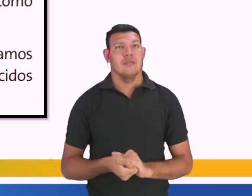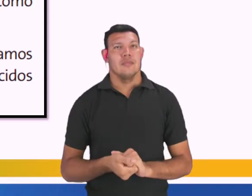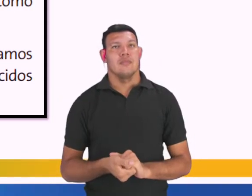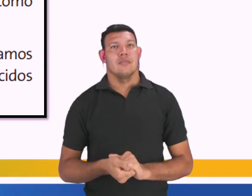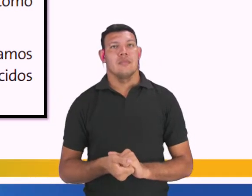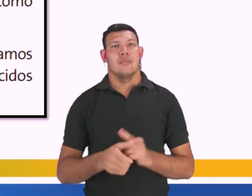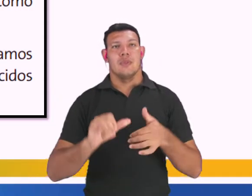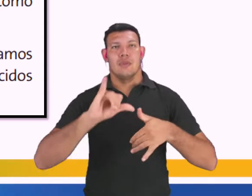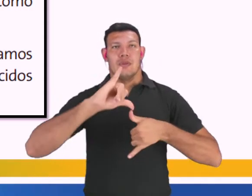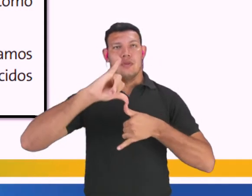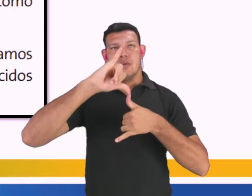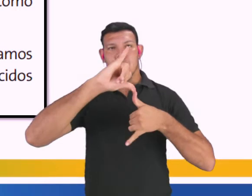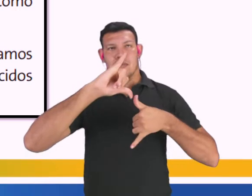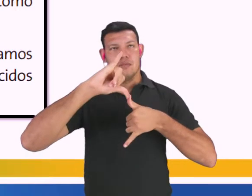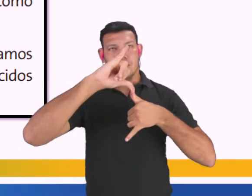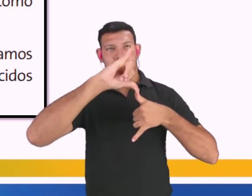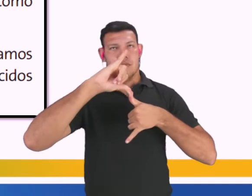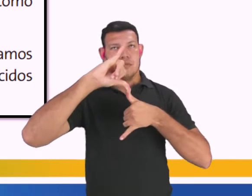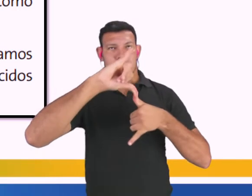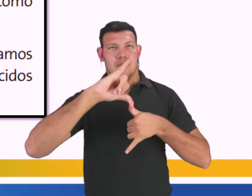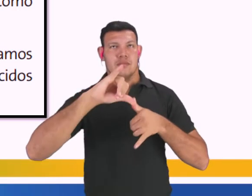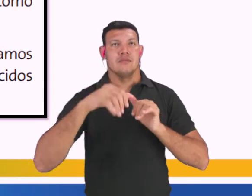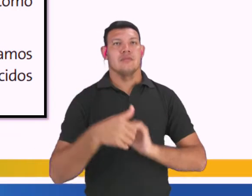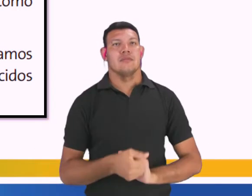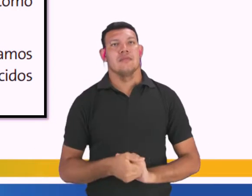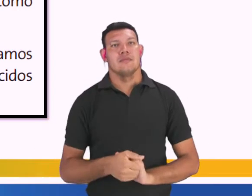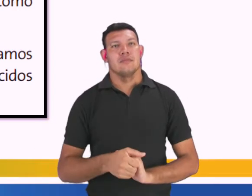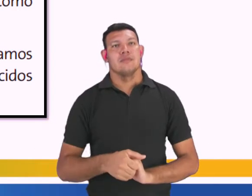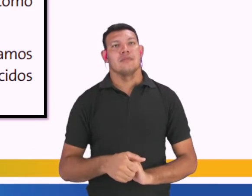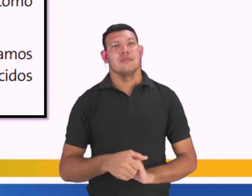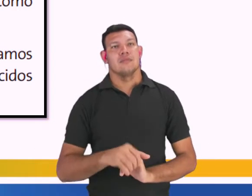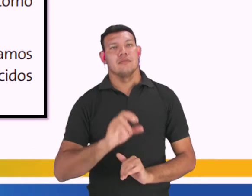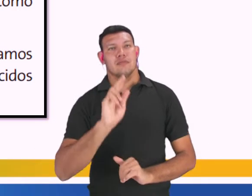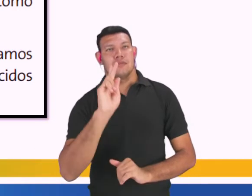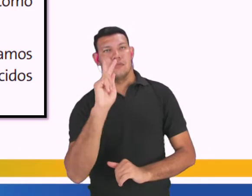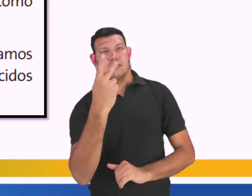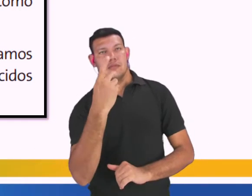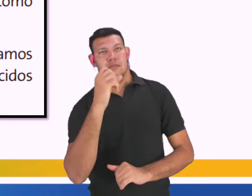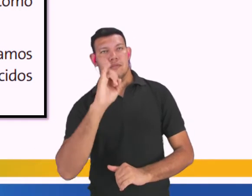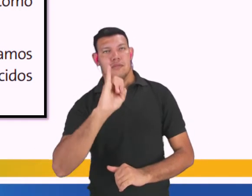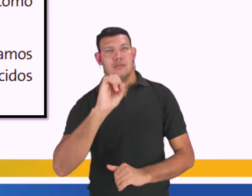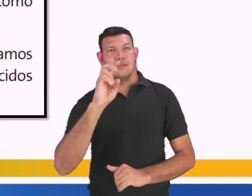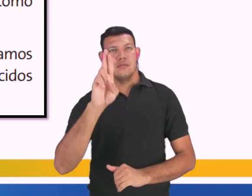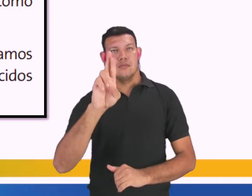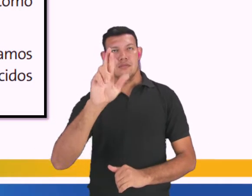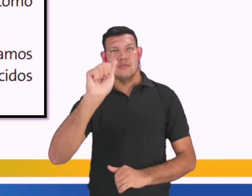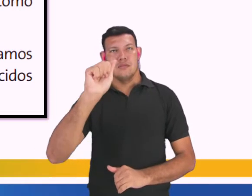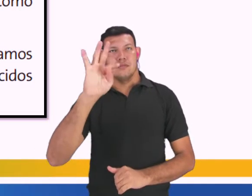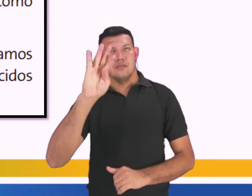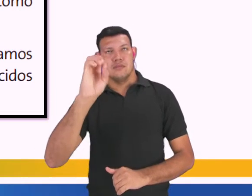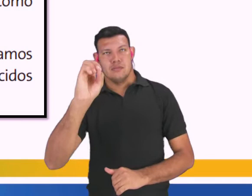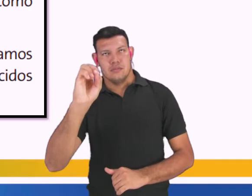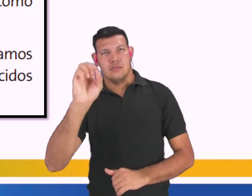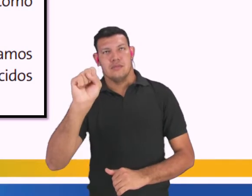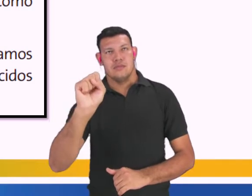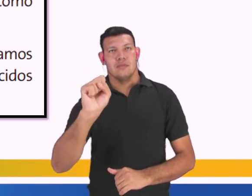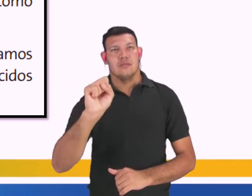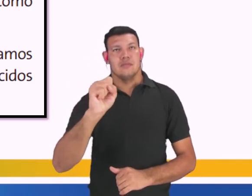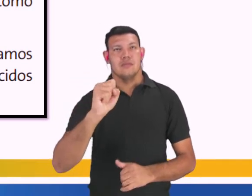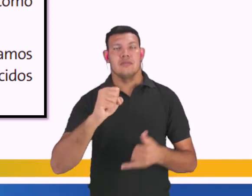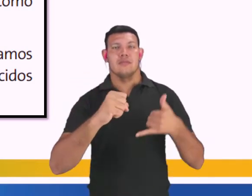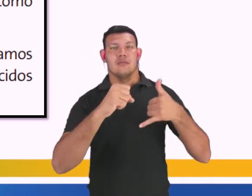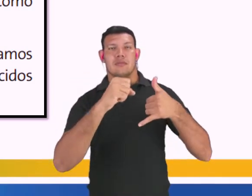também hidratos de carbono, como açúcares, monossacarídeo, polissacarídeos, a celulose,